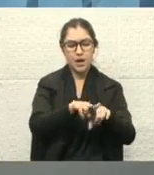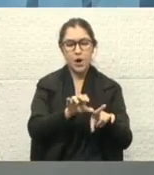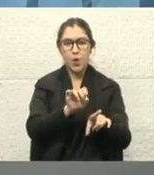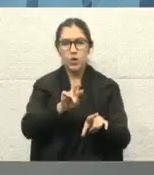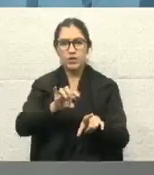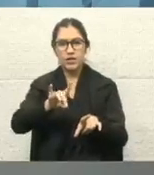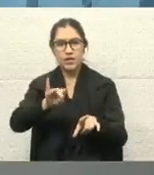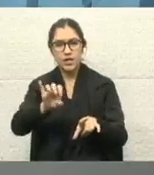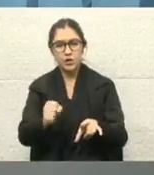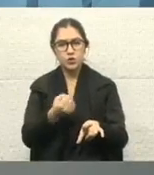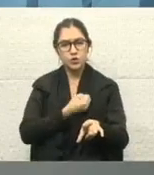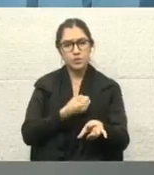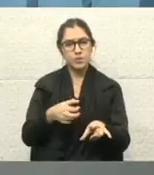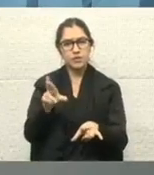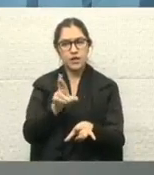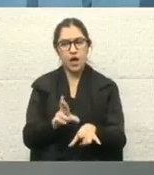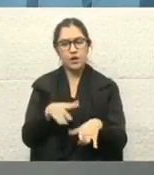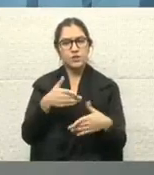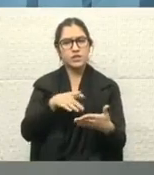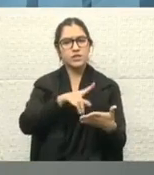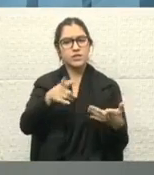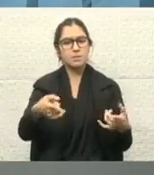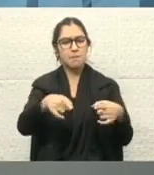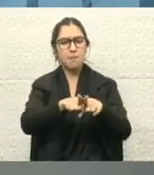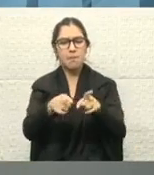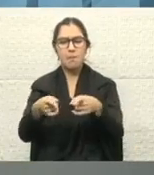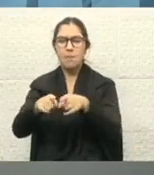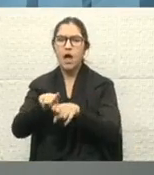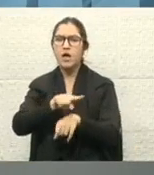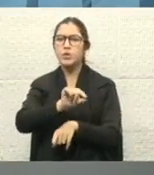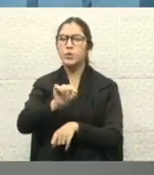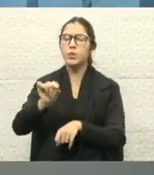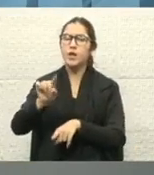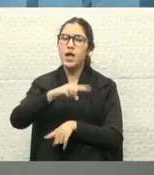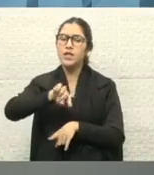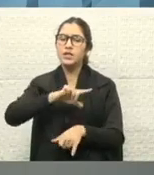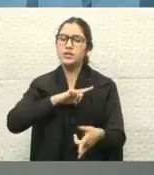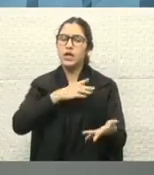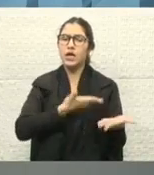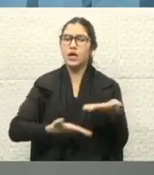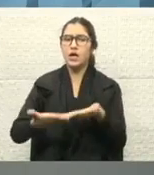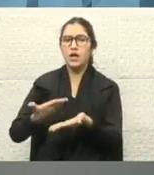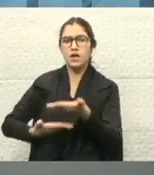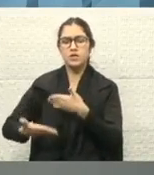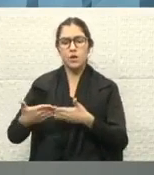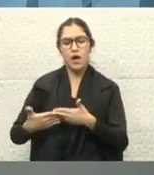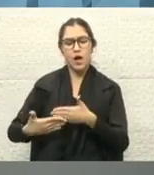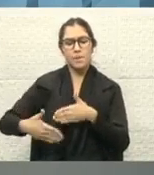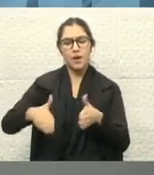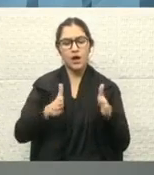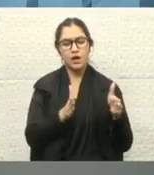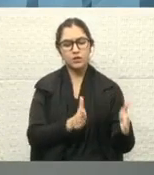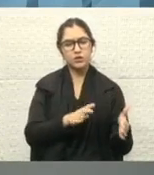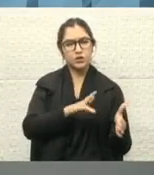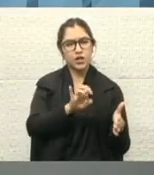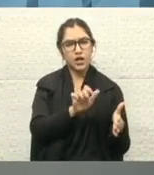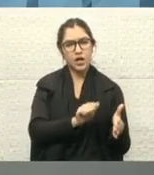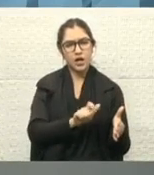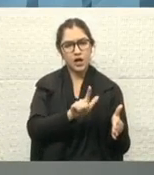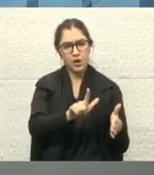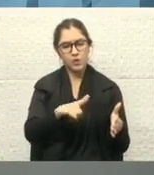ordenados de números reais. E esses pares ordenados estão relacionados à parte real e à